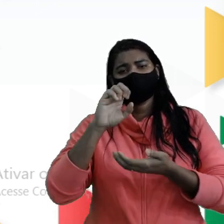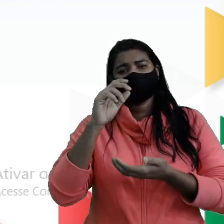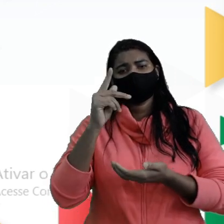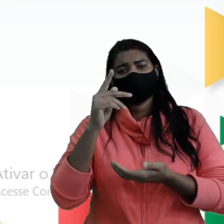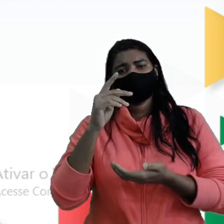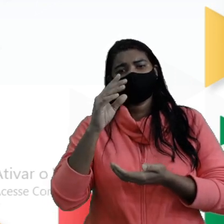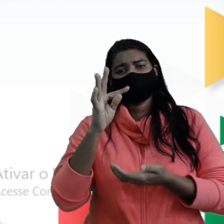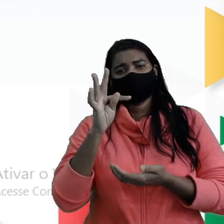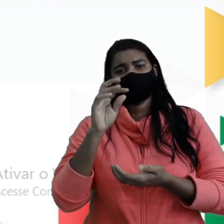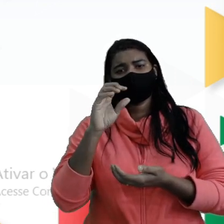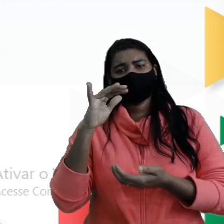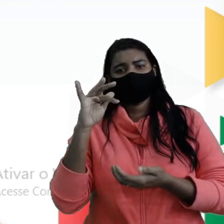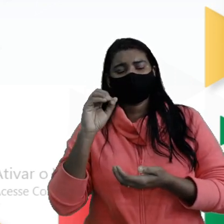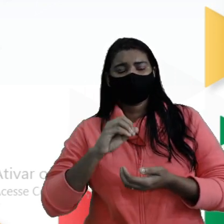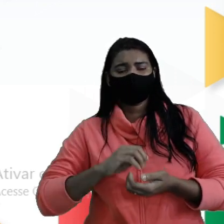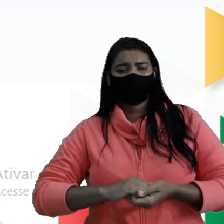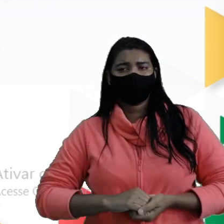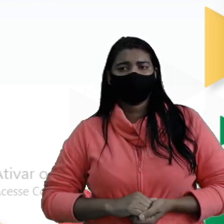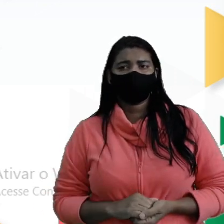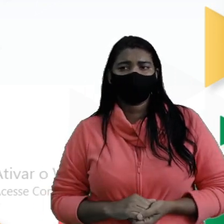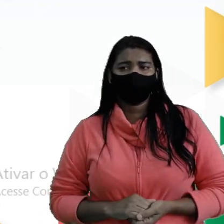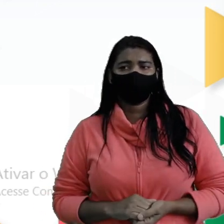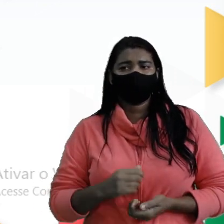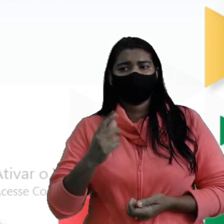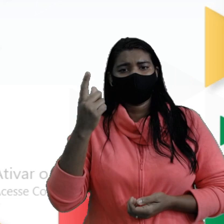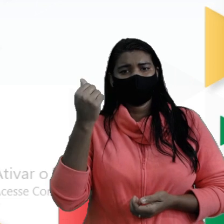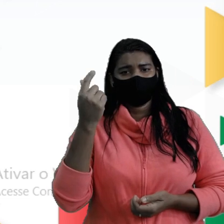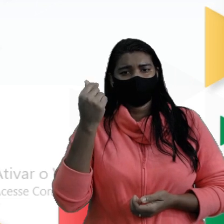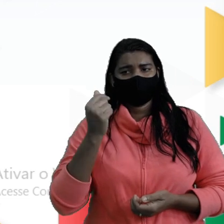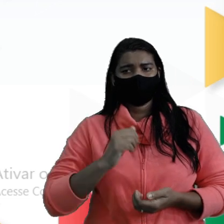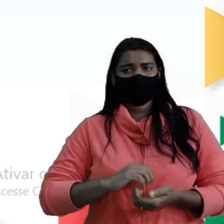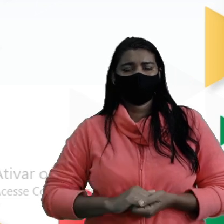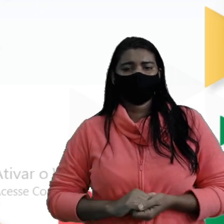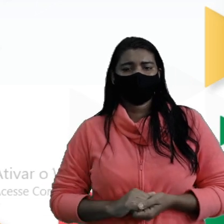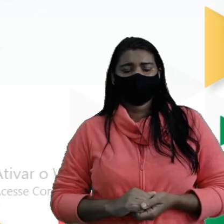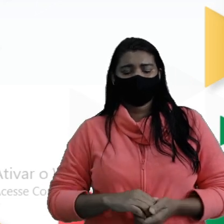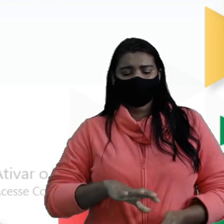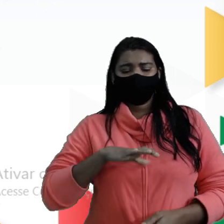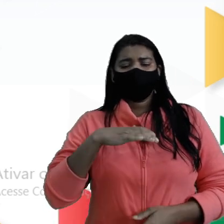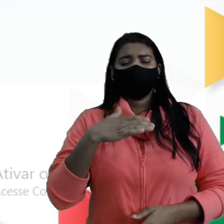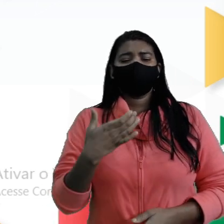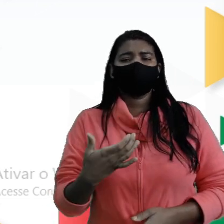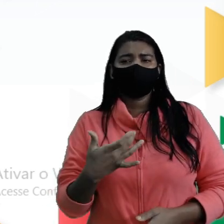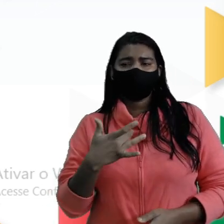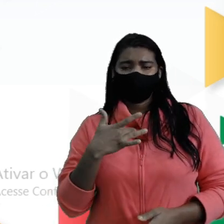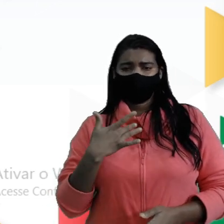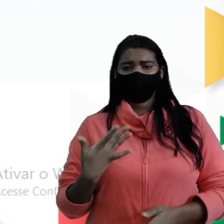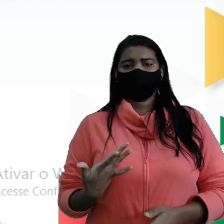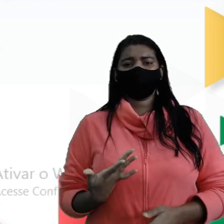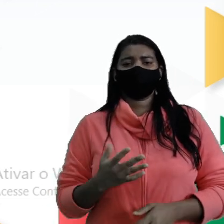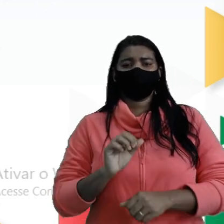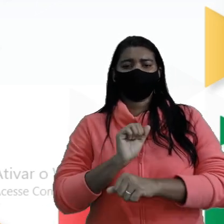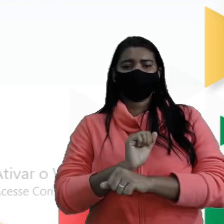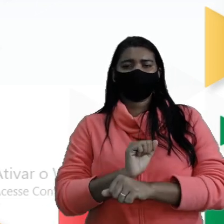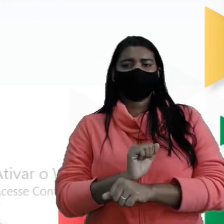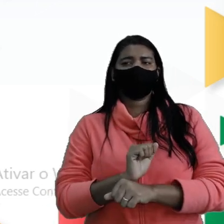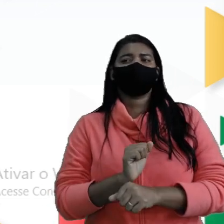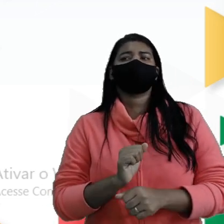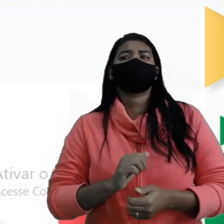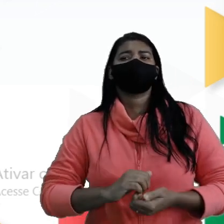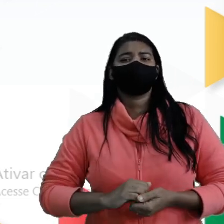de túmulo, não é? Negócio, dinheiro, ego, o eu, ócio, parado,